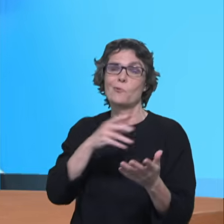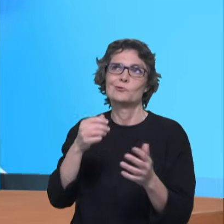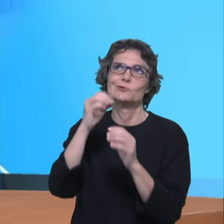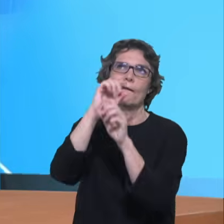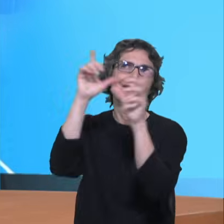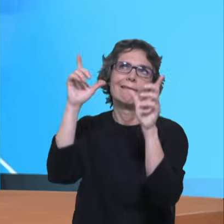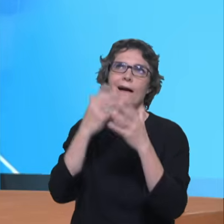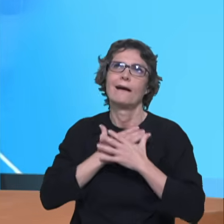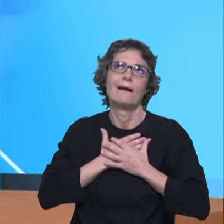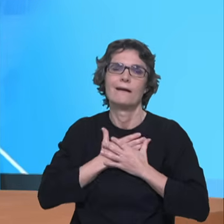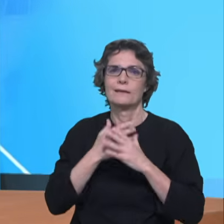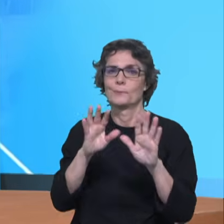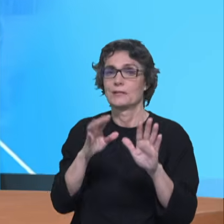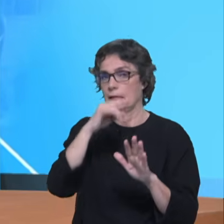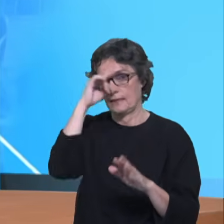muito difícil.